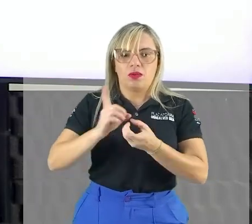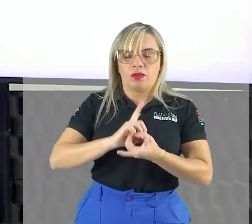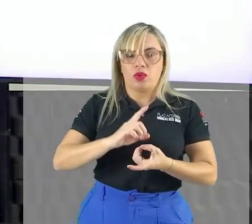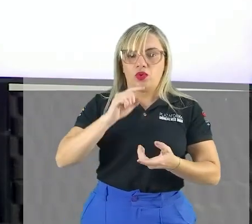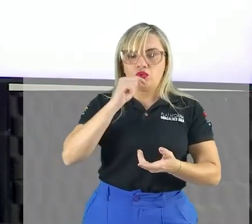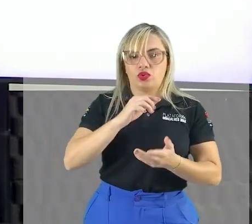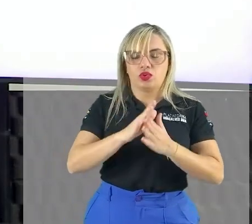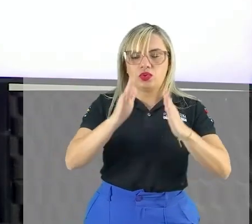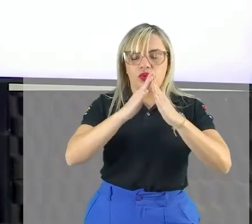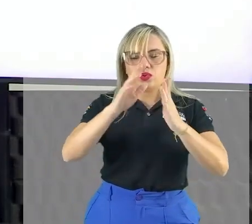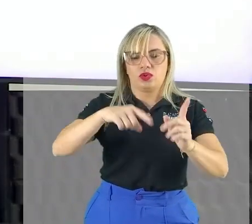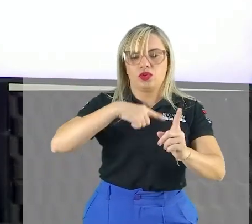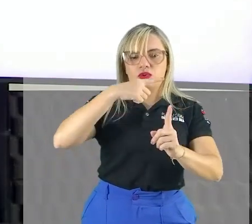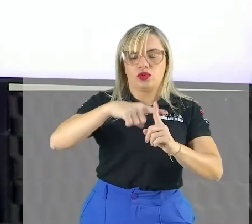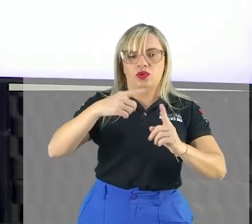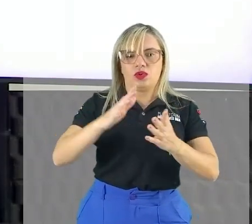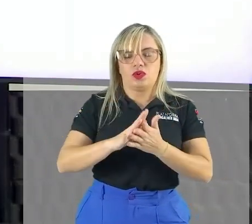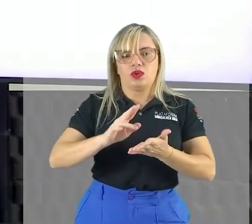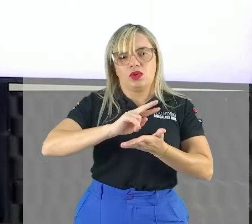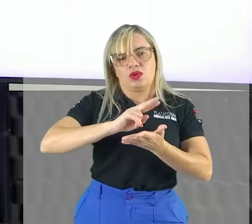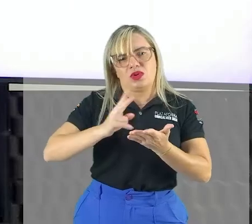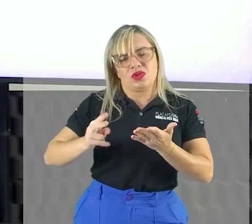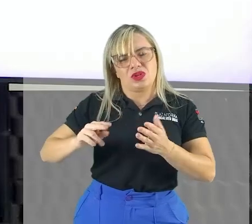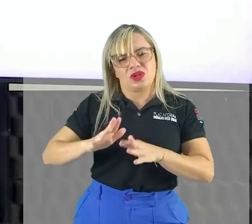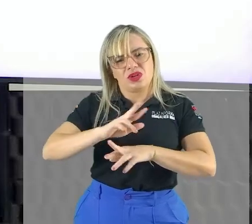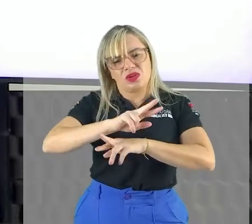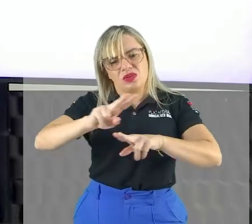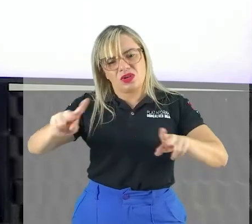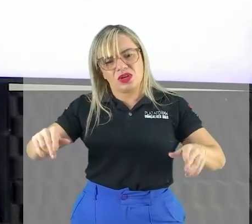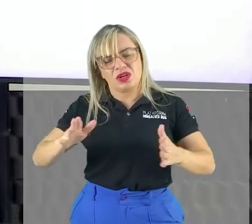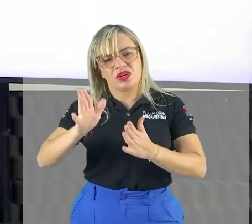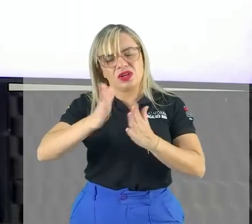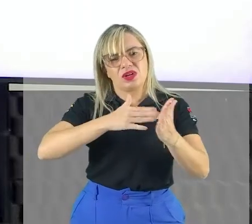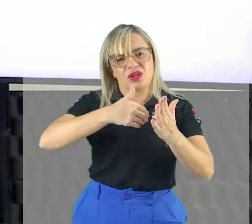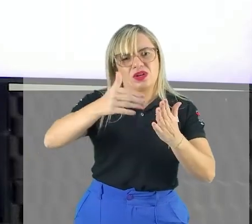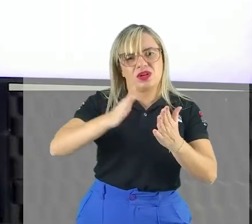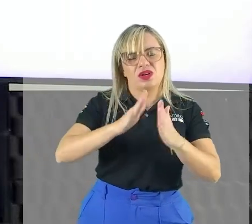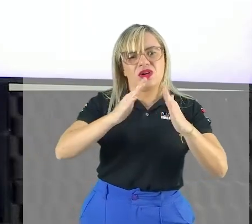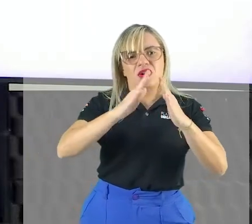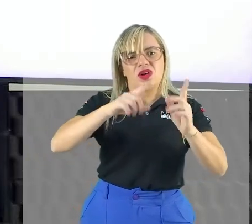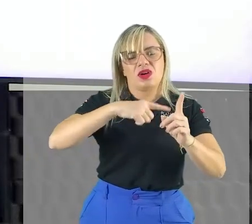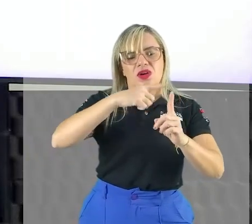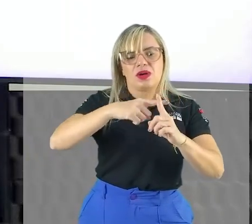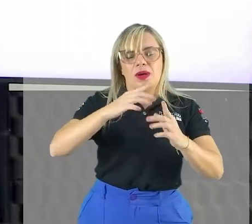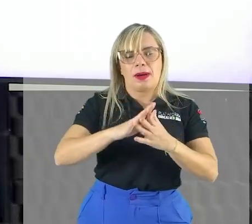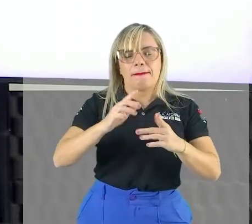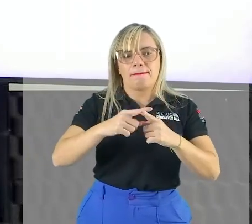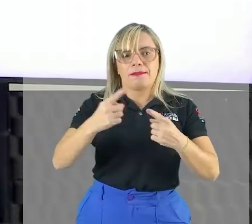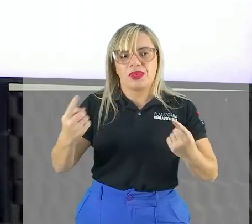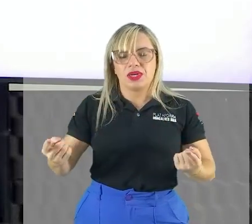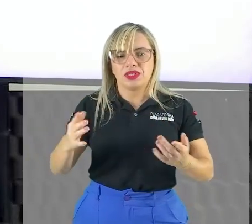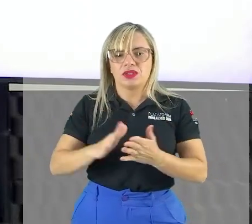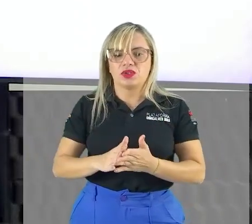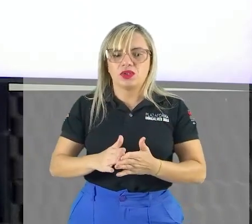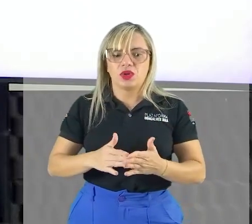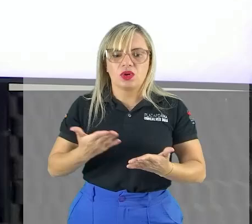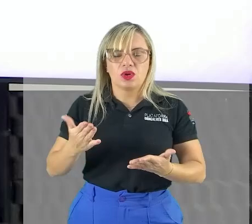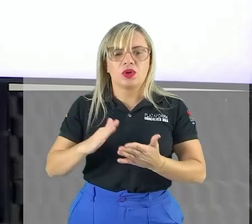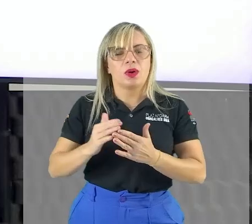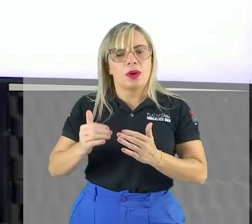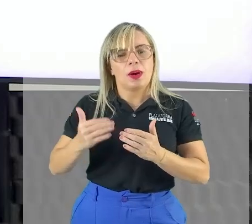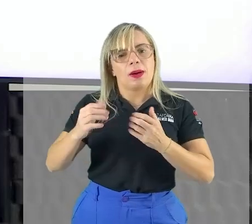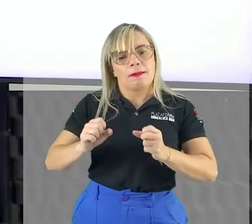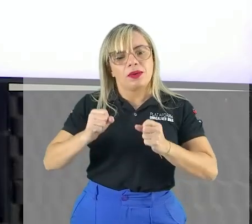professor, mas tem várias telas pintadas nas igrejas? Isso também não impede que esses artistas retratem. Só que observe